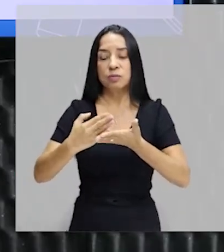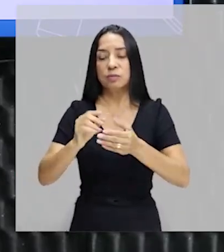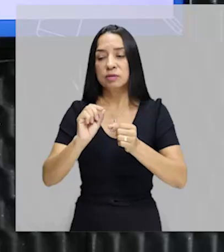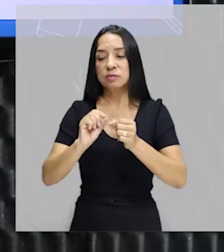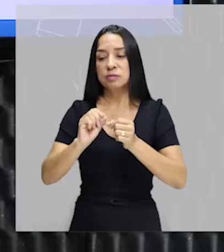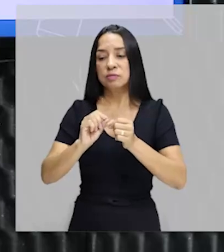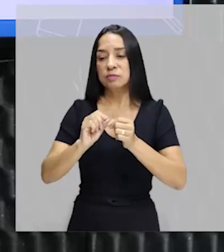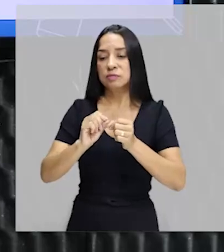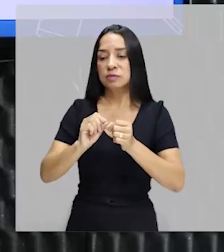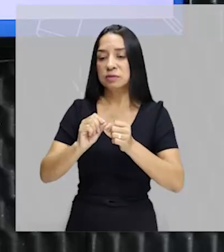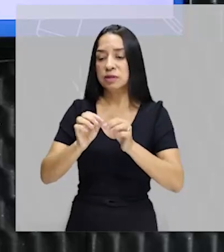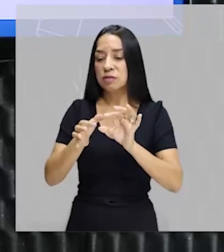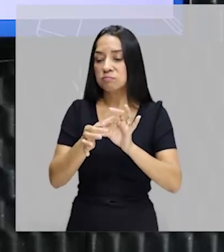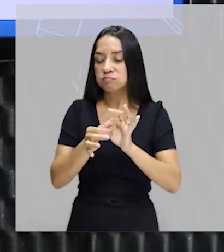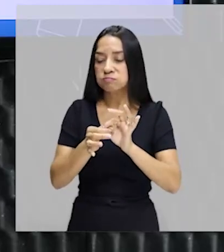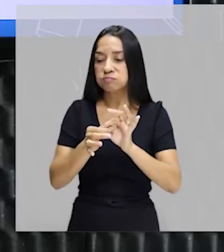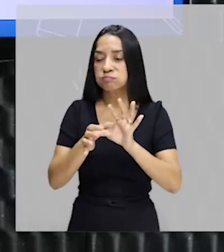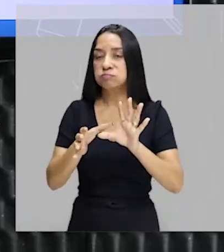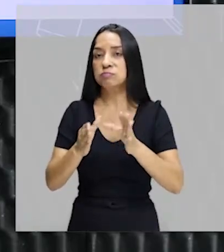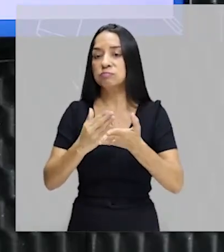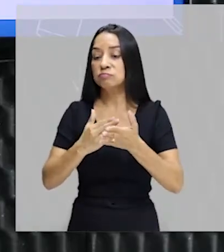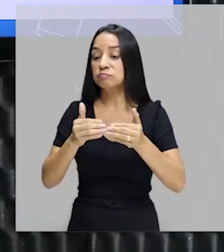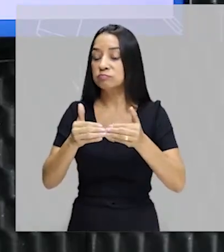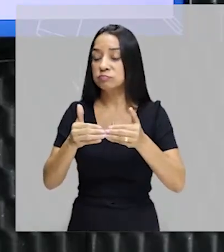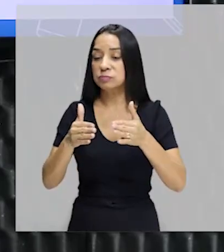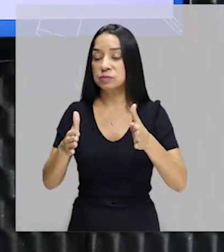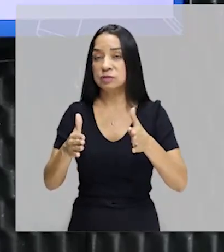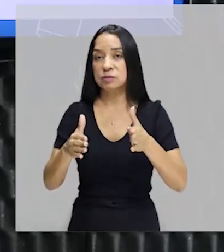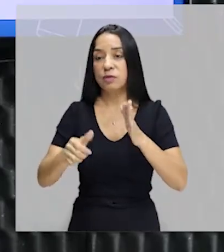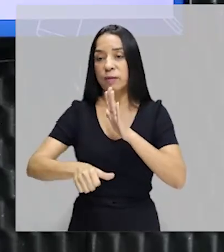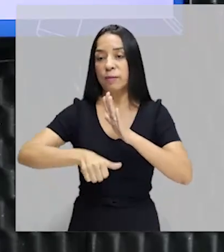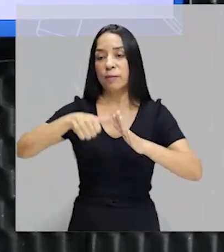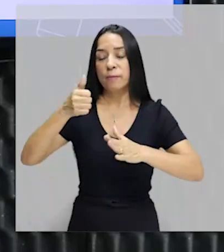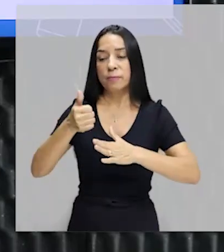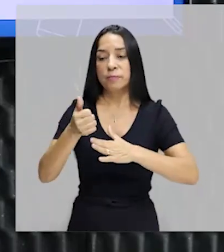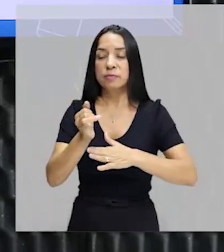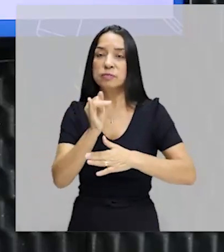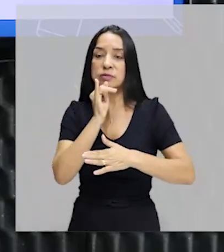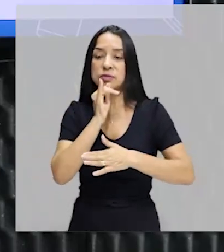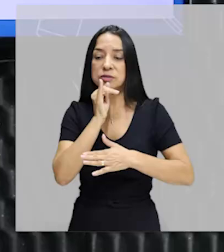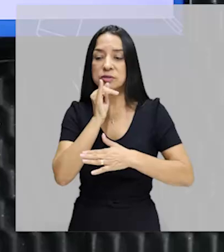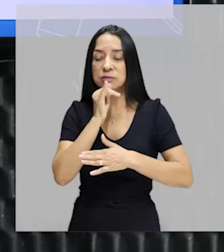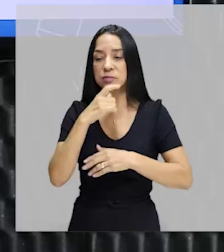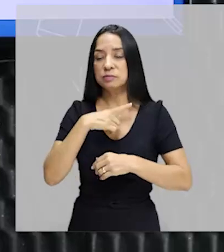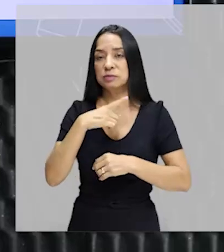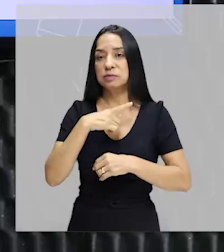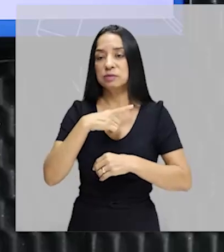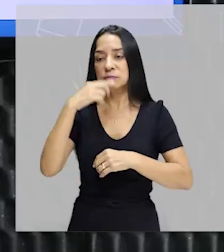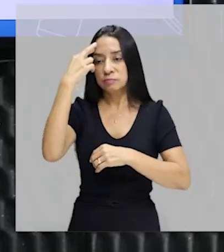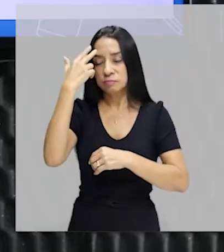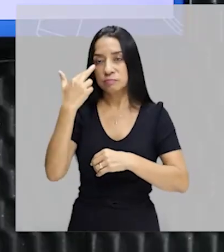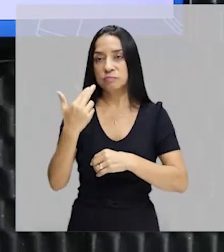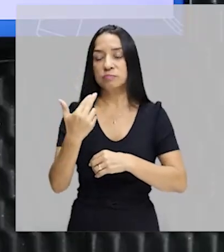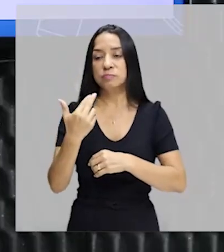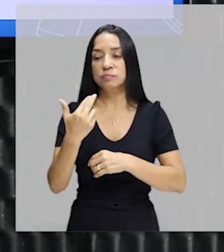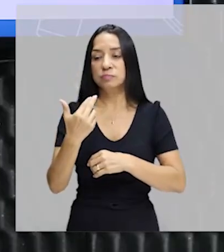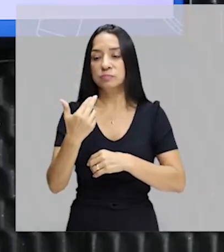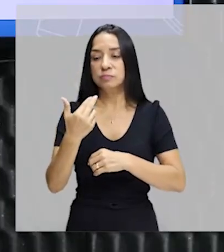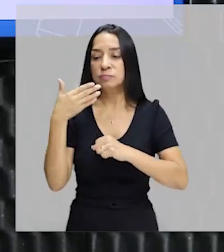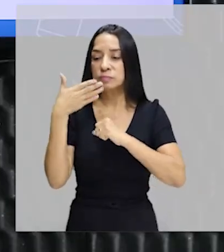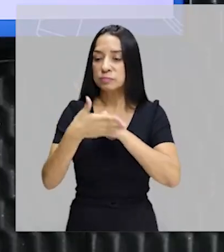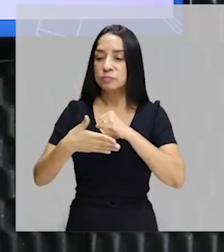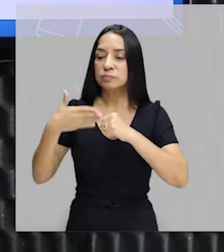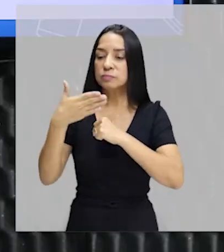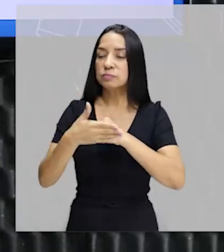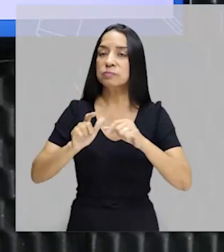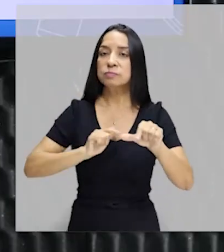De aberturas. Um dos primeiros grandes exemplos que se tem na história,